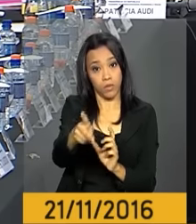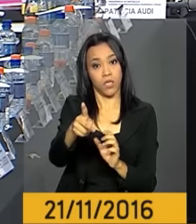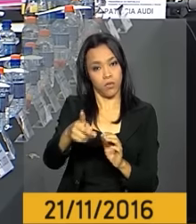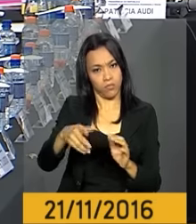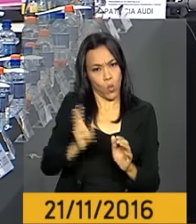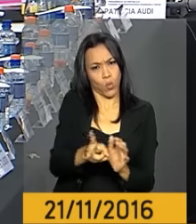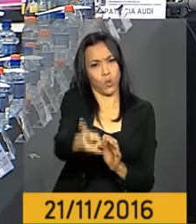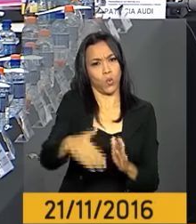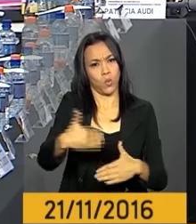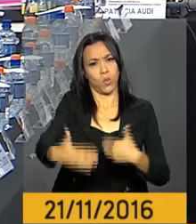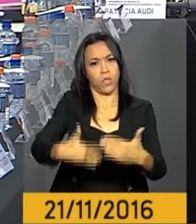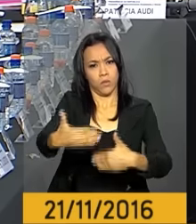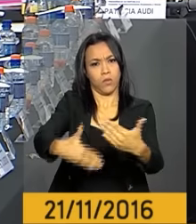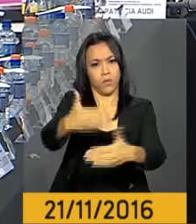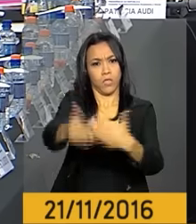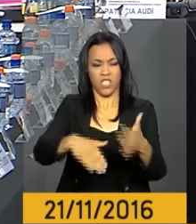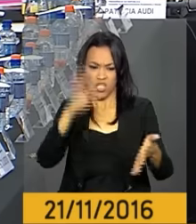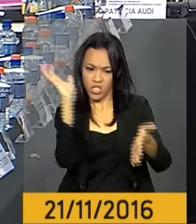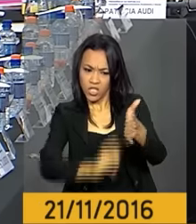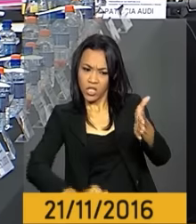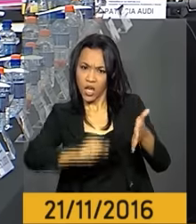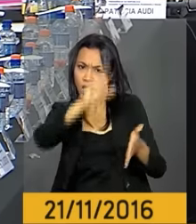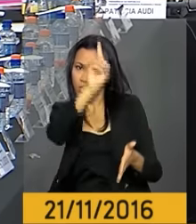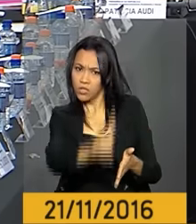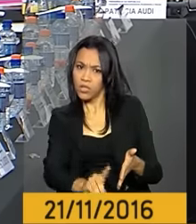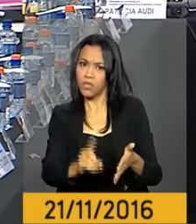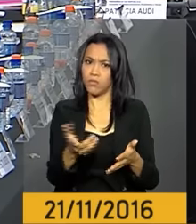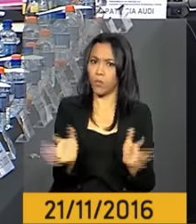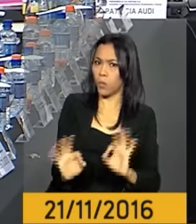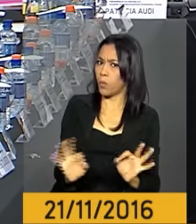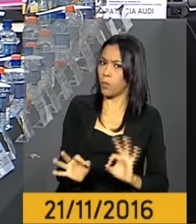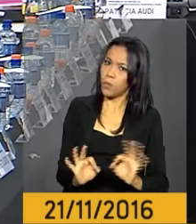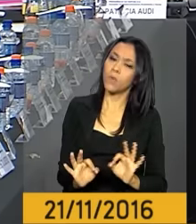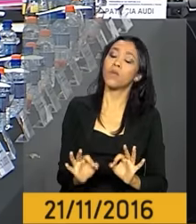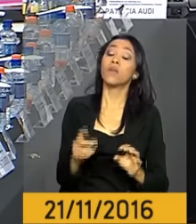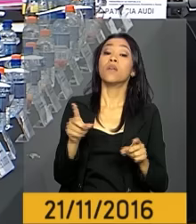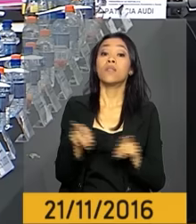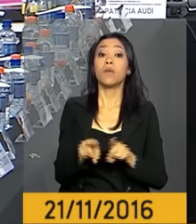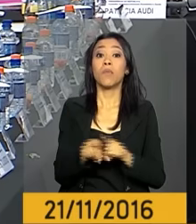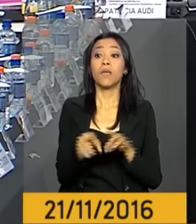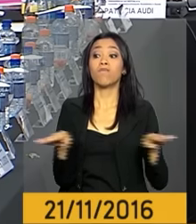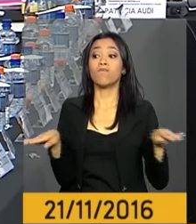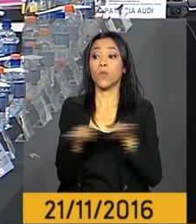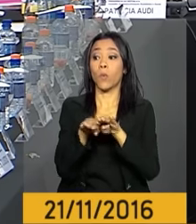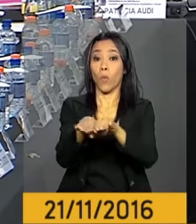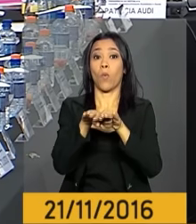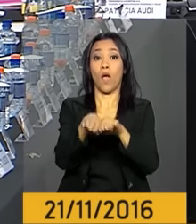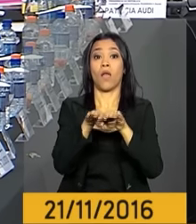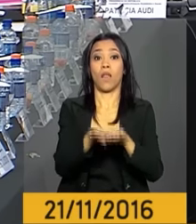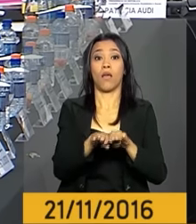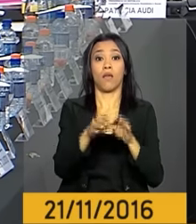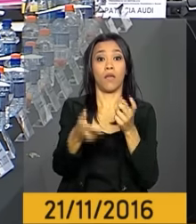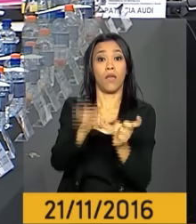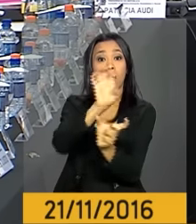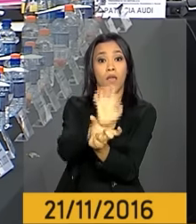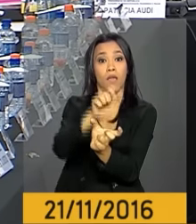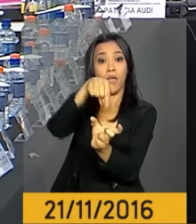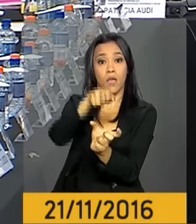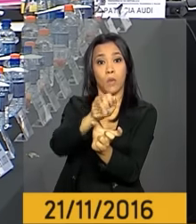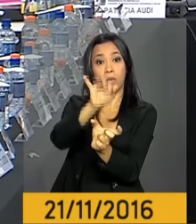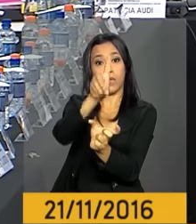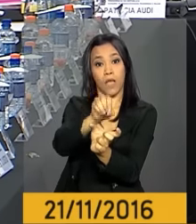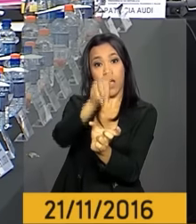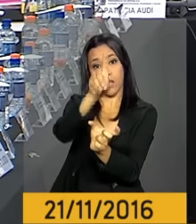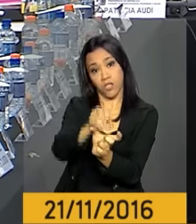dizer, vulnerar direito adquirido e fazendo uma equidade entre todos os setores, seja da